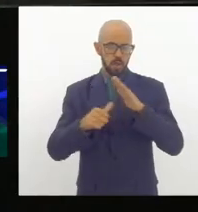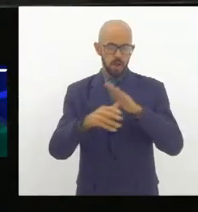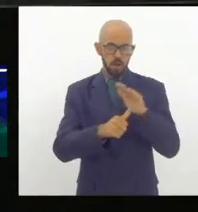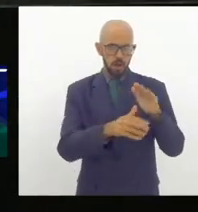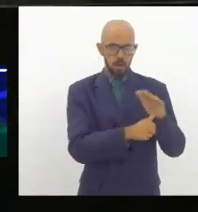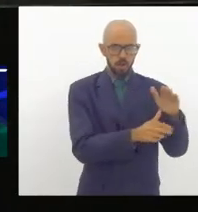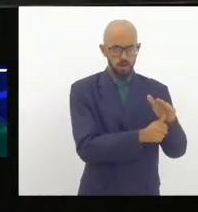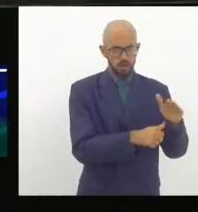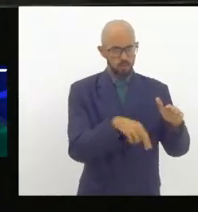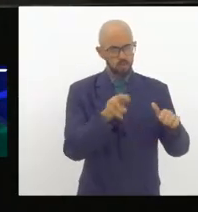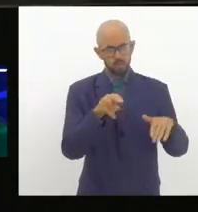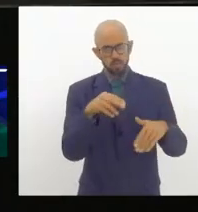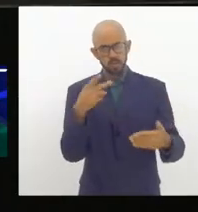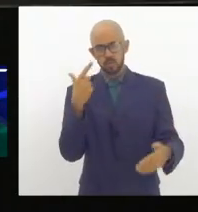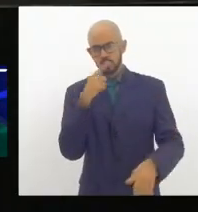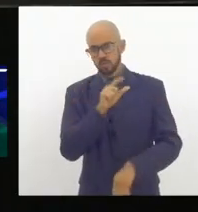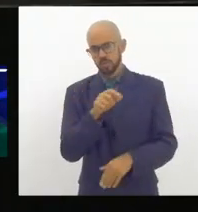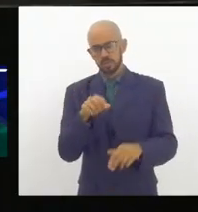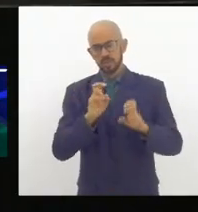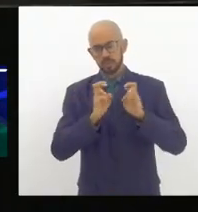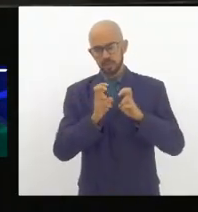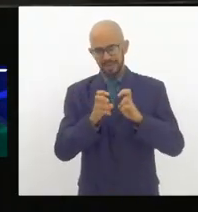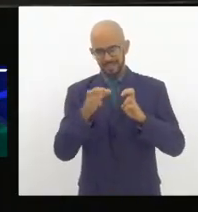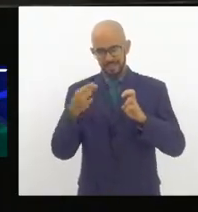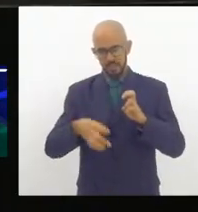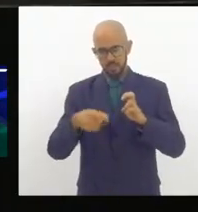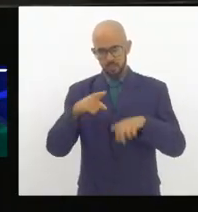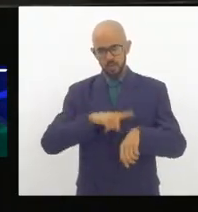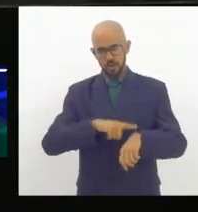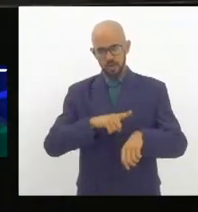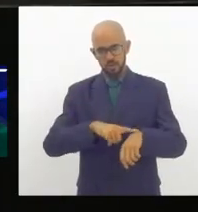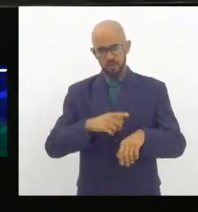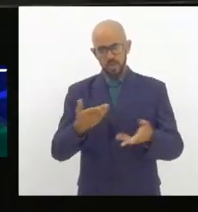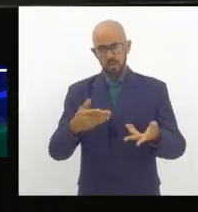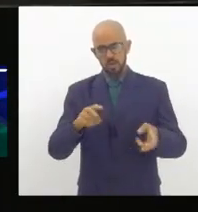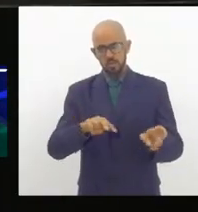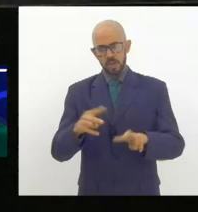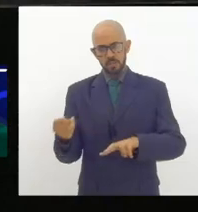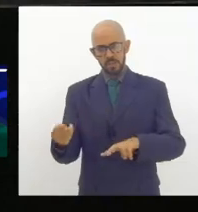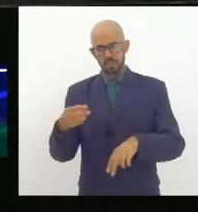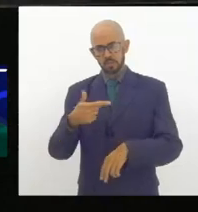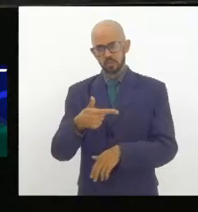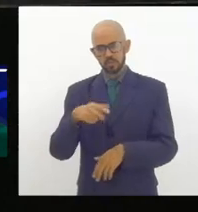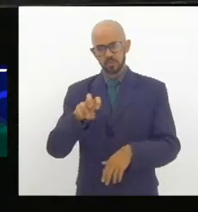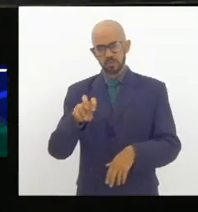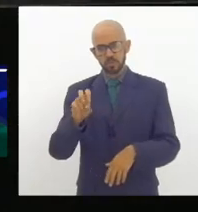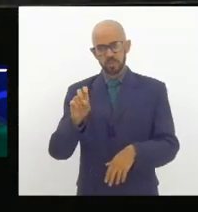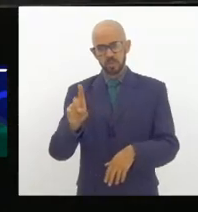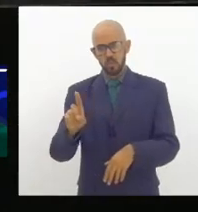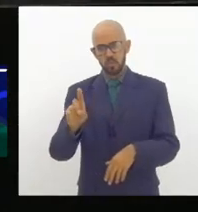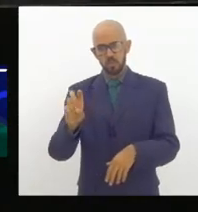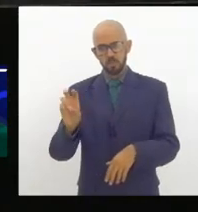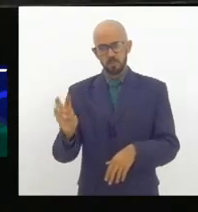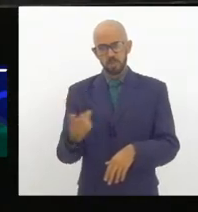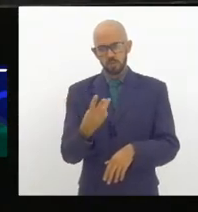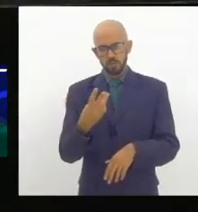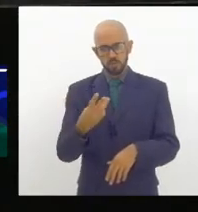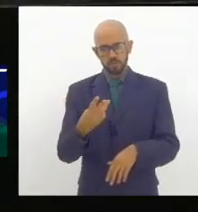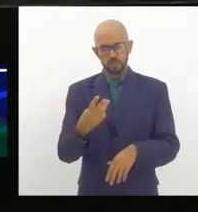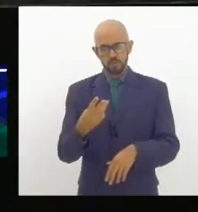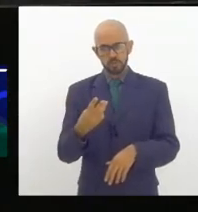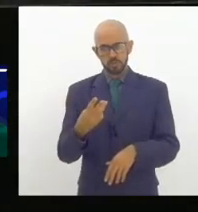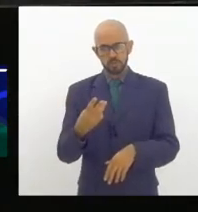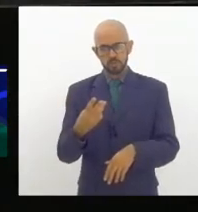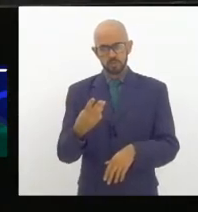nunca tinha trem e foi repassado agora por parte do Governo do Estado 251 milhões do tesouro do Estado